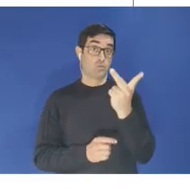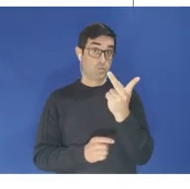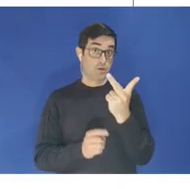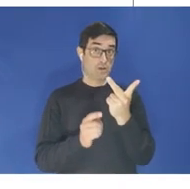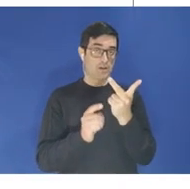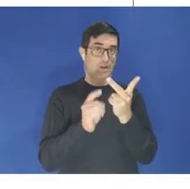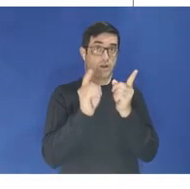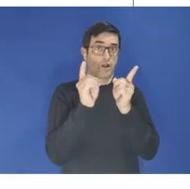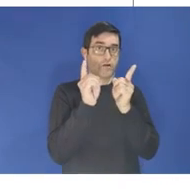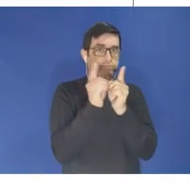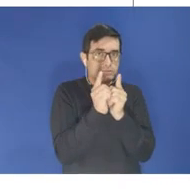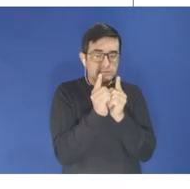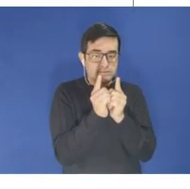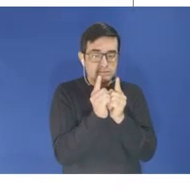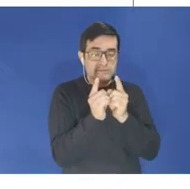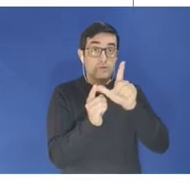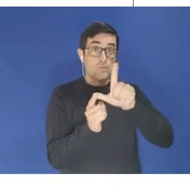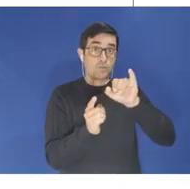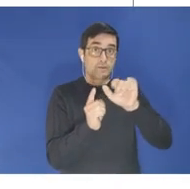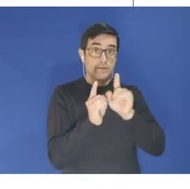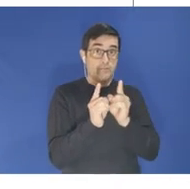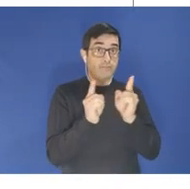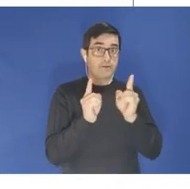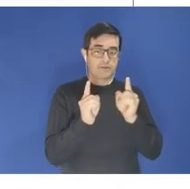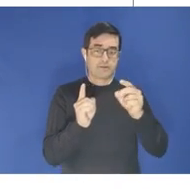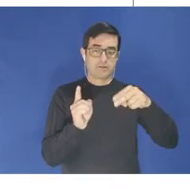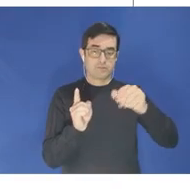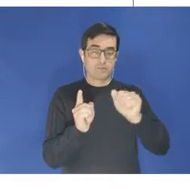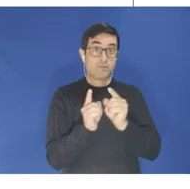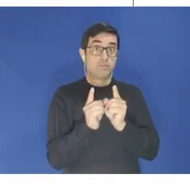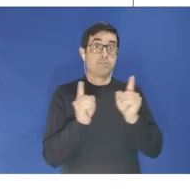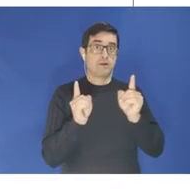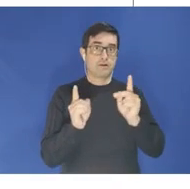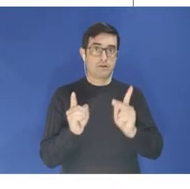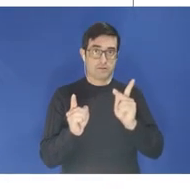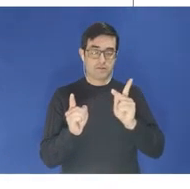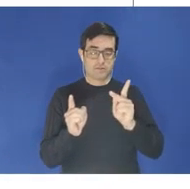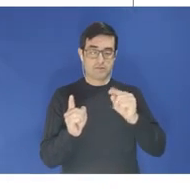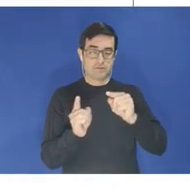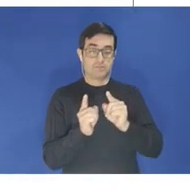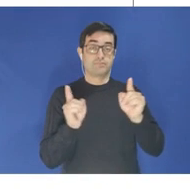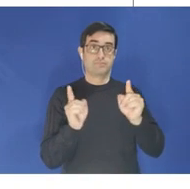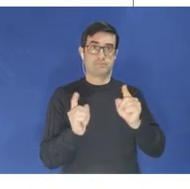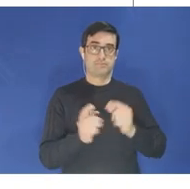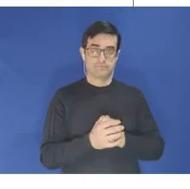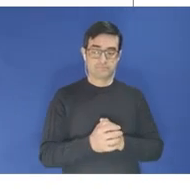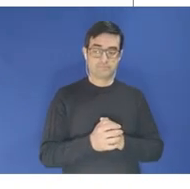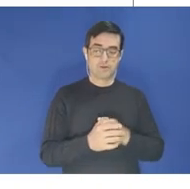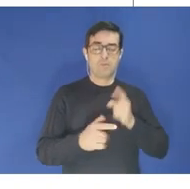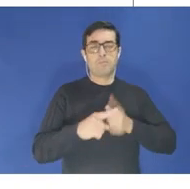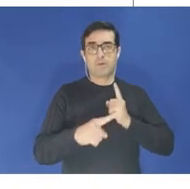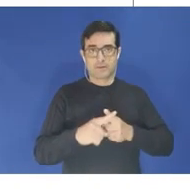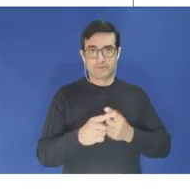o hidrogênio tem raio menor que o lítio, que por sua vez é menor que o sódio, que por sua vez é menor que o potássio e assim por